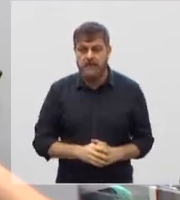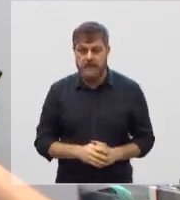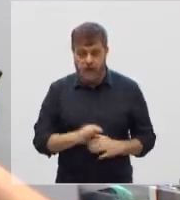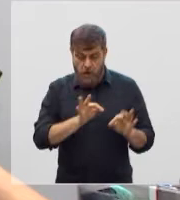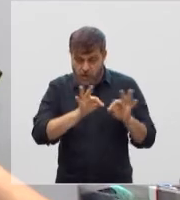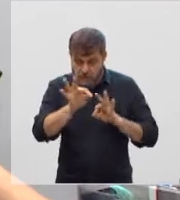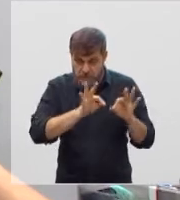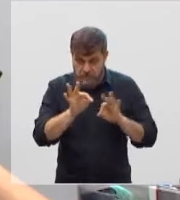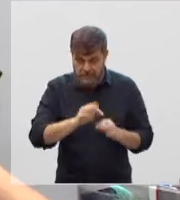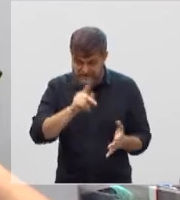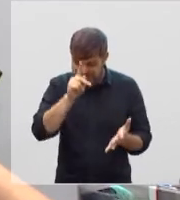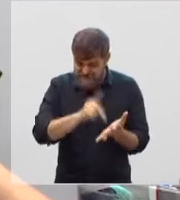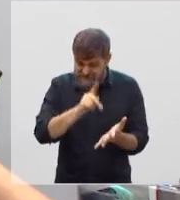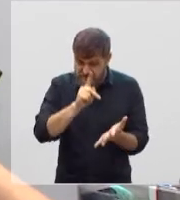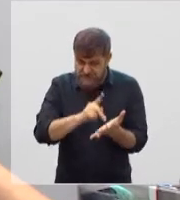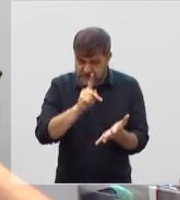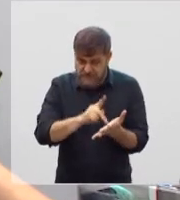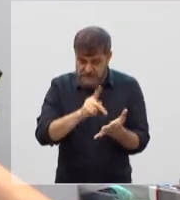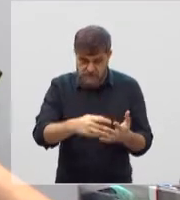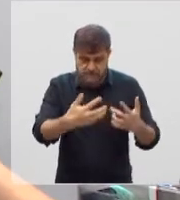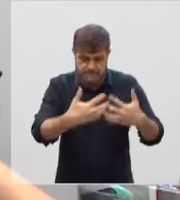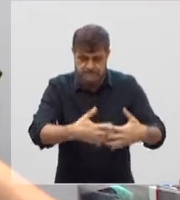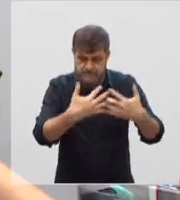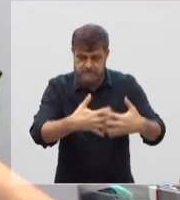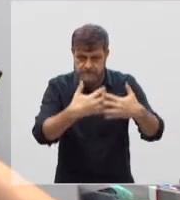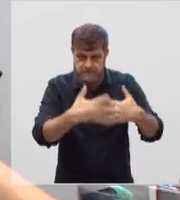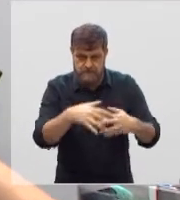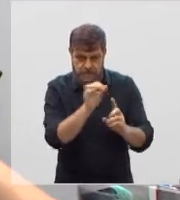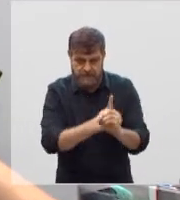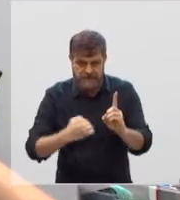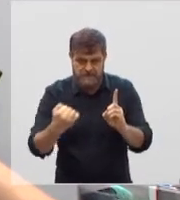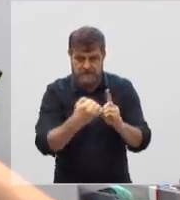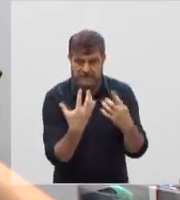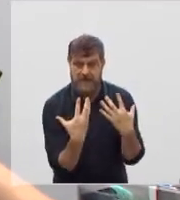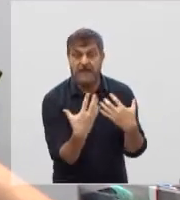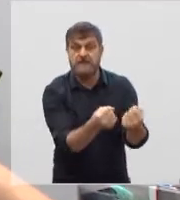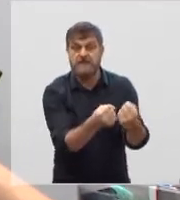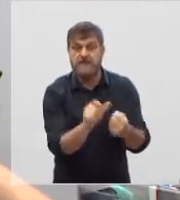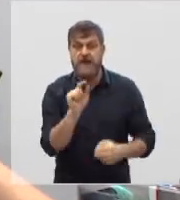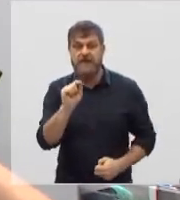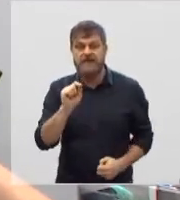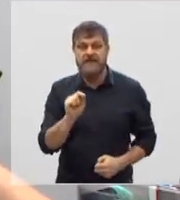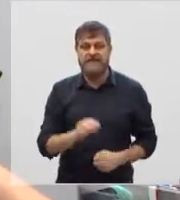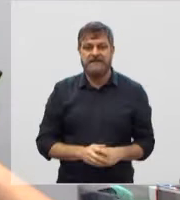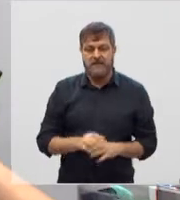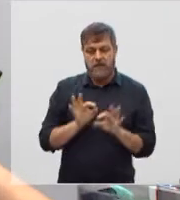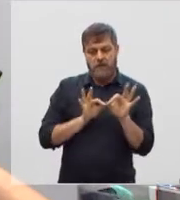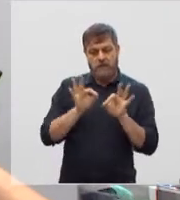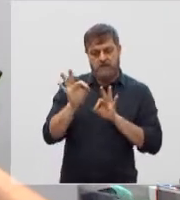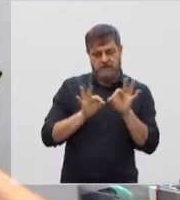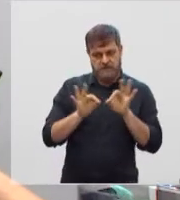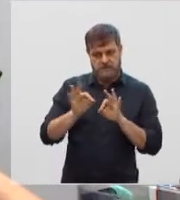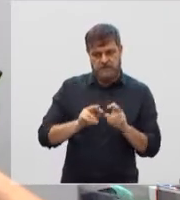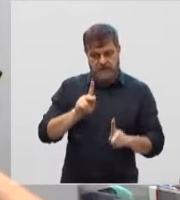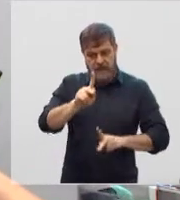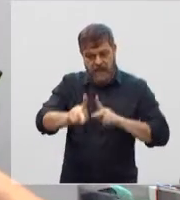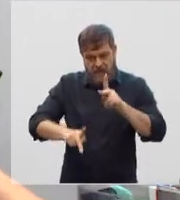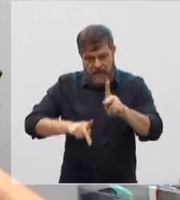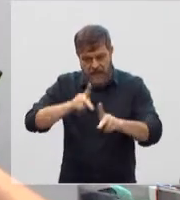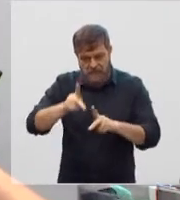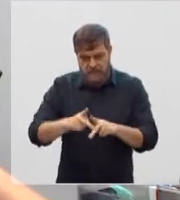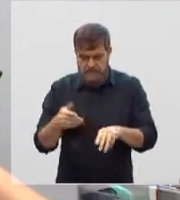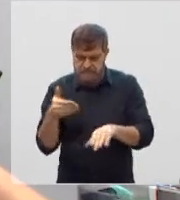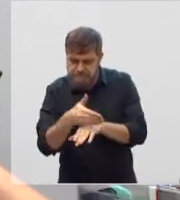Agora, o projeto que realmente tem vida e que vai vingar e que vai ser aceito, são aqueles projetos que